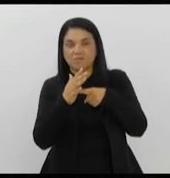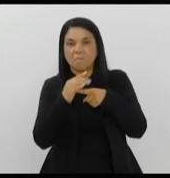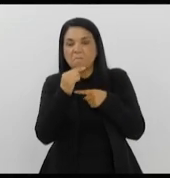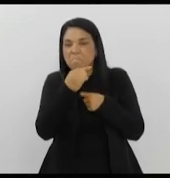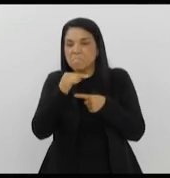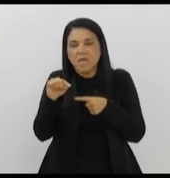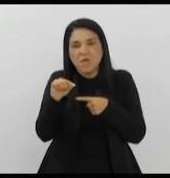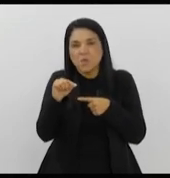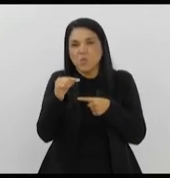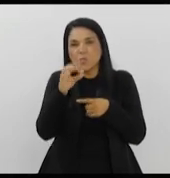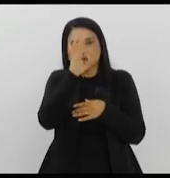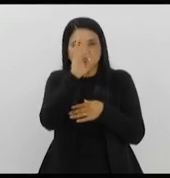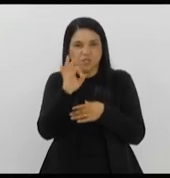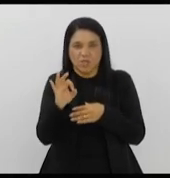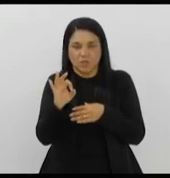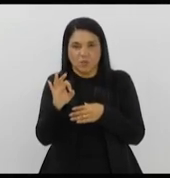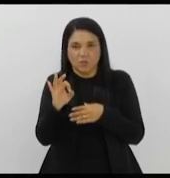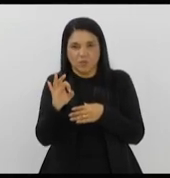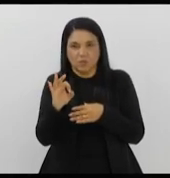era,